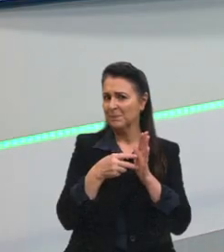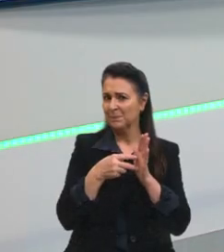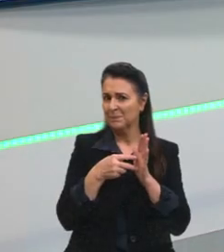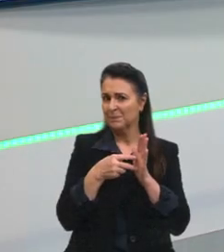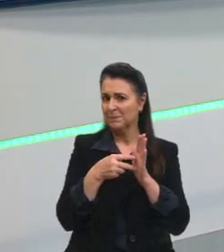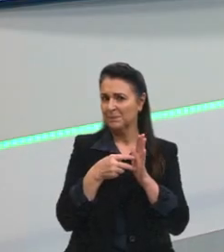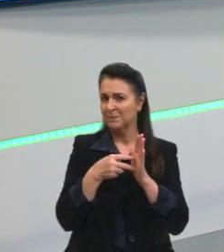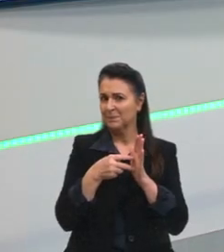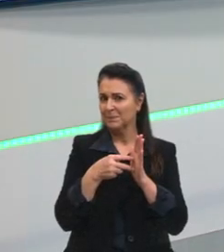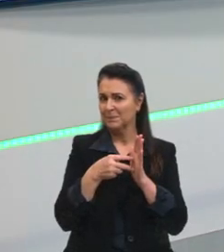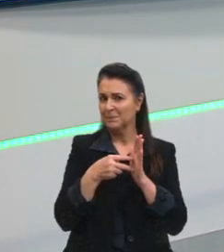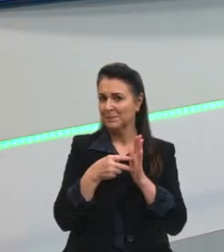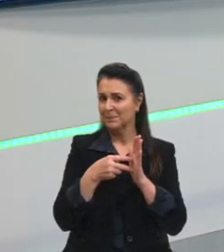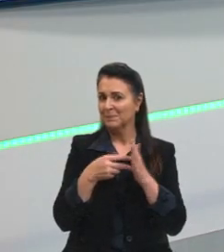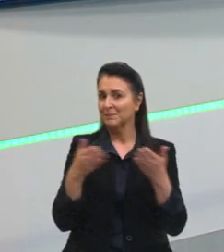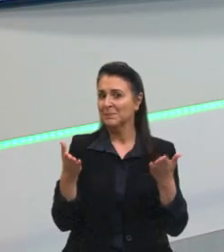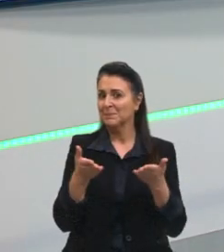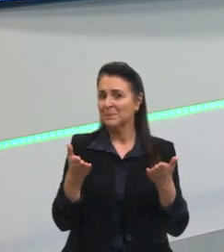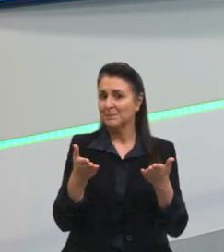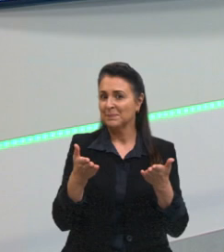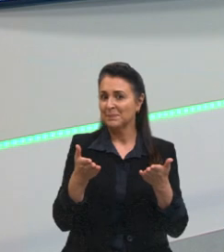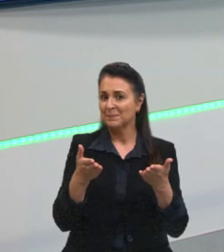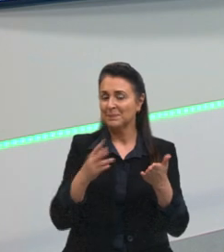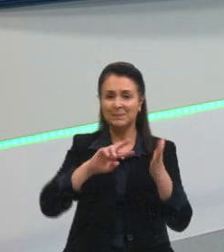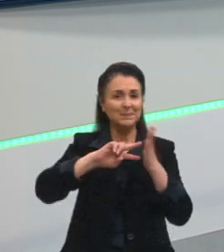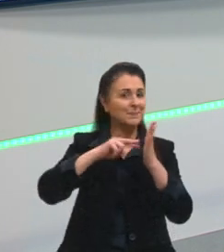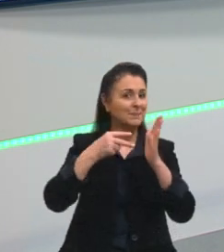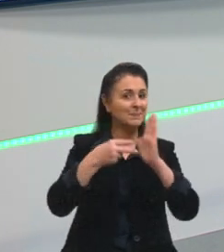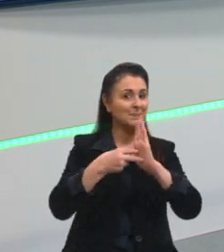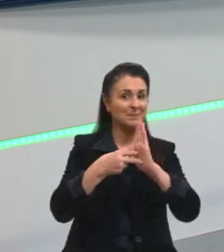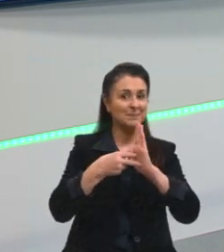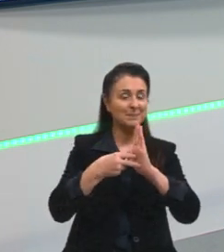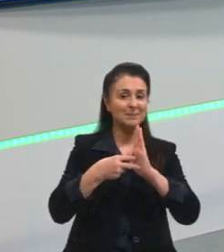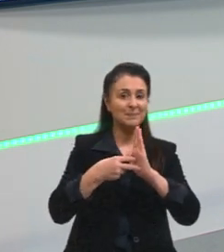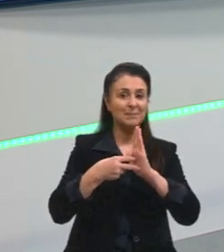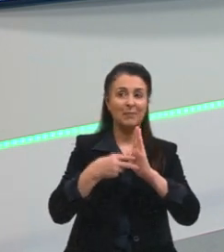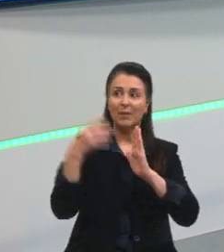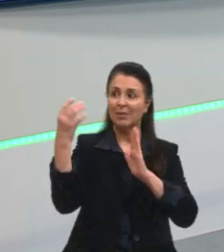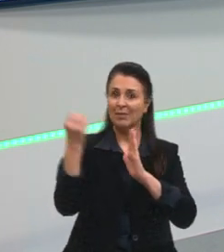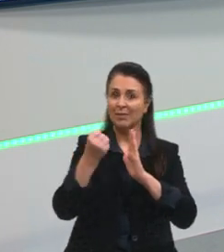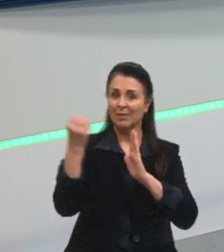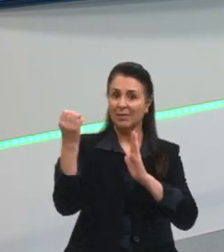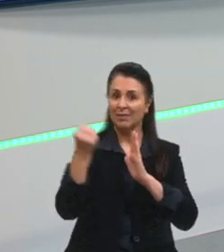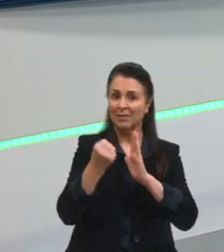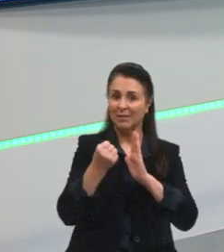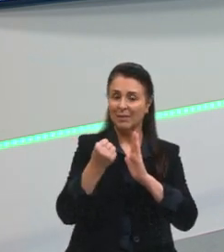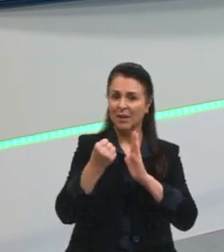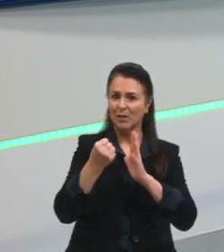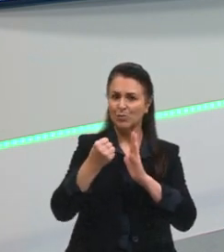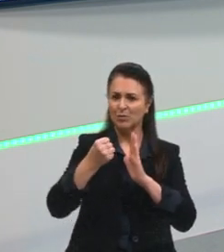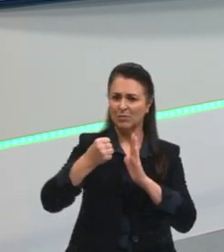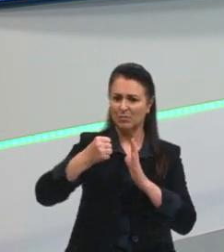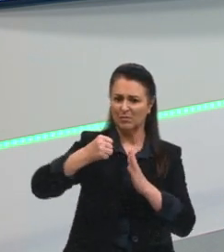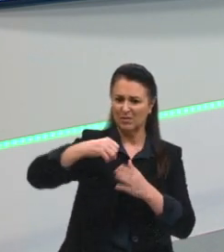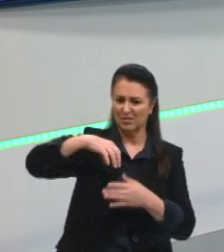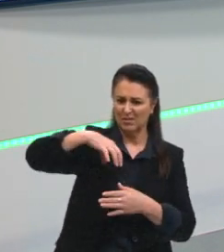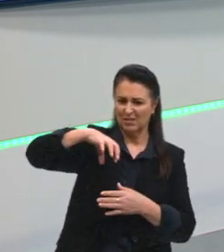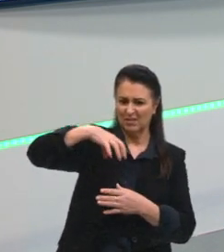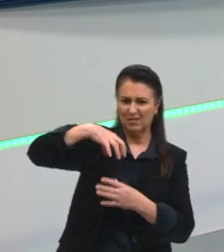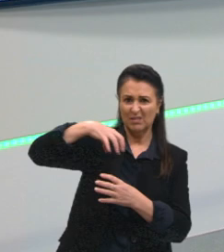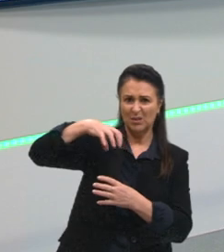shake-7 Shake milk shake significa Leite balançado